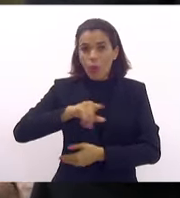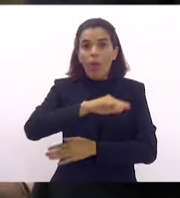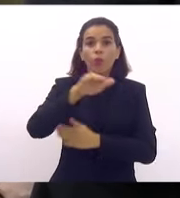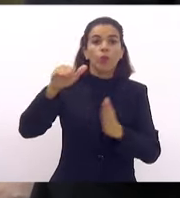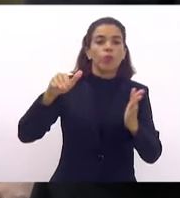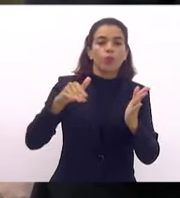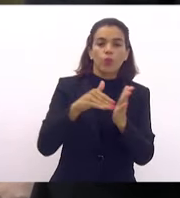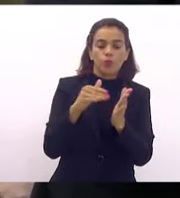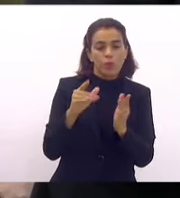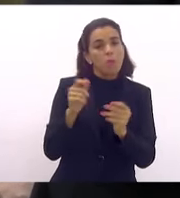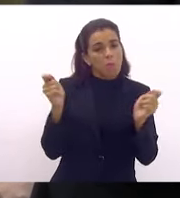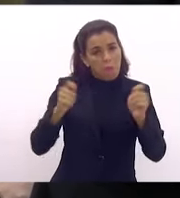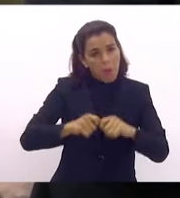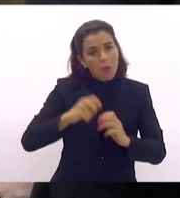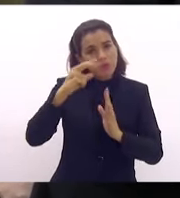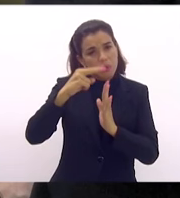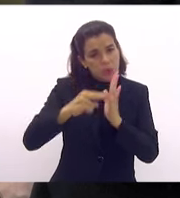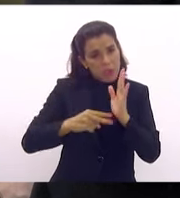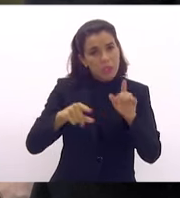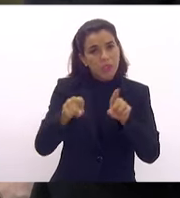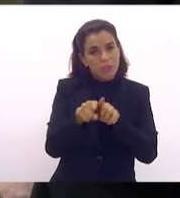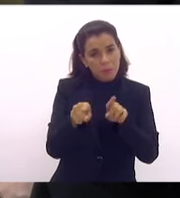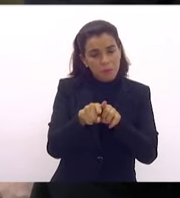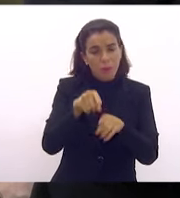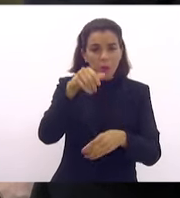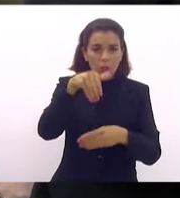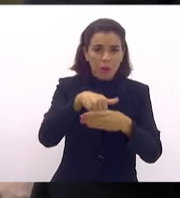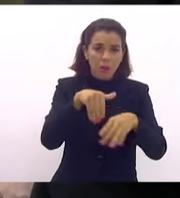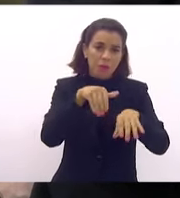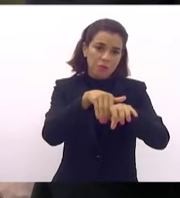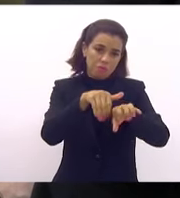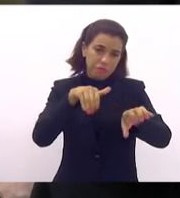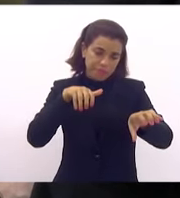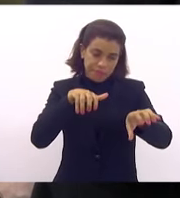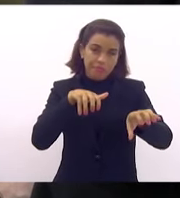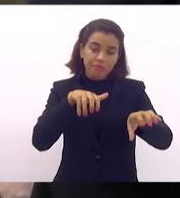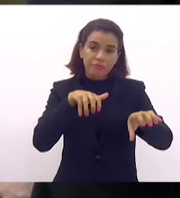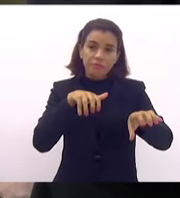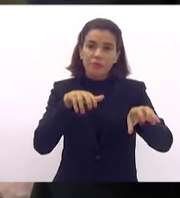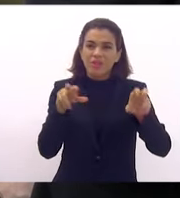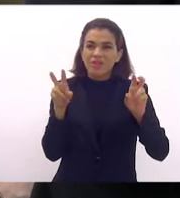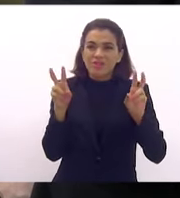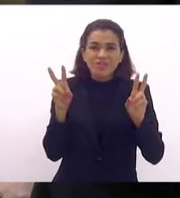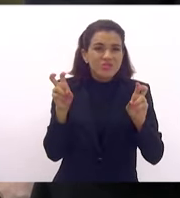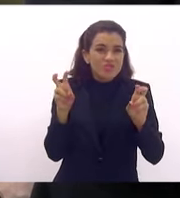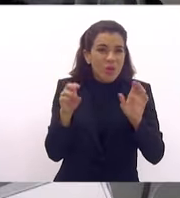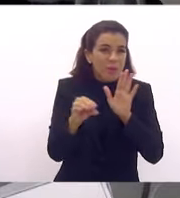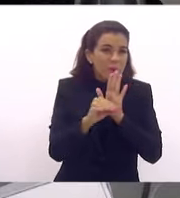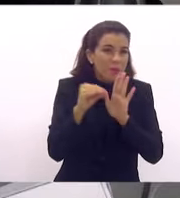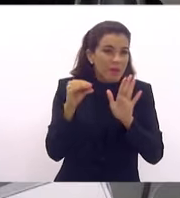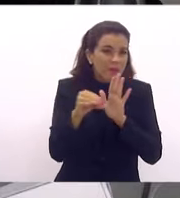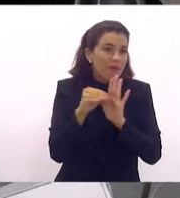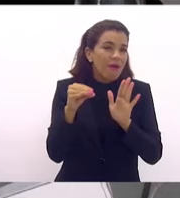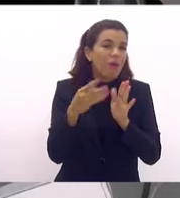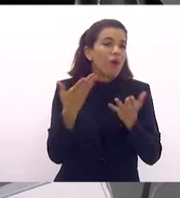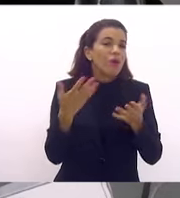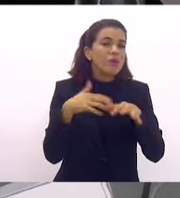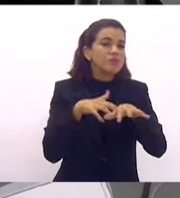completamente. Mas posso ler, né, aqui o voto em separado. Né, em relação a quais emendas que seria a